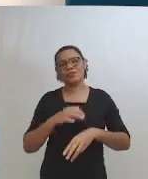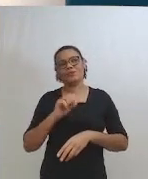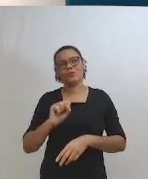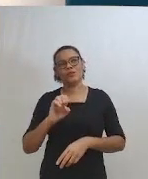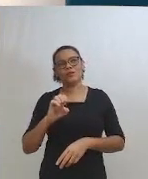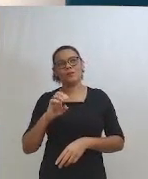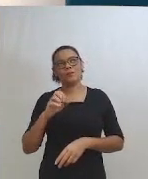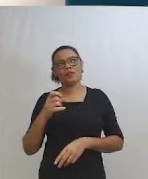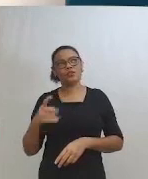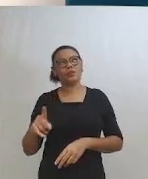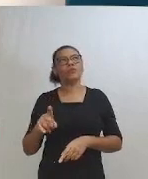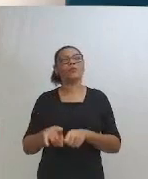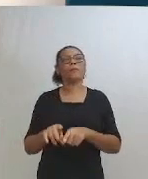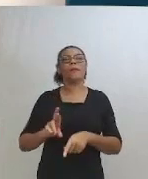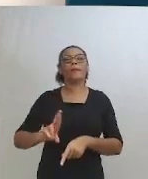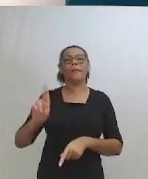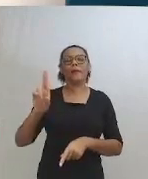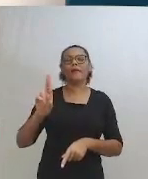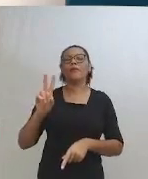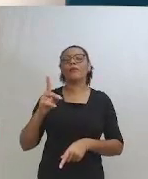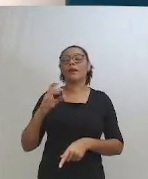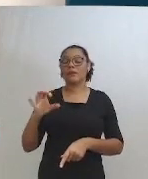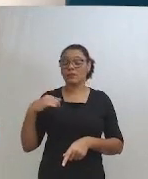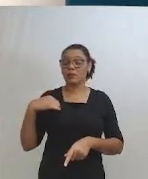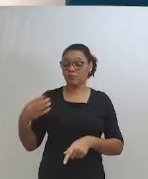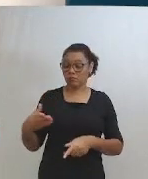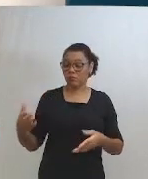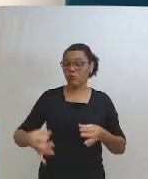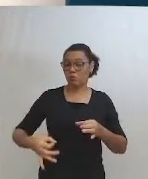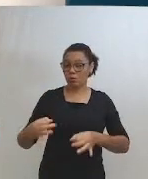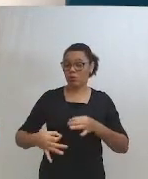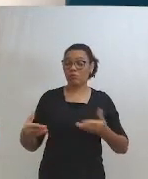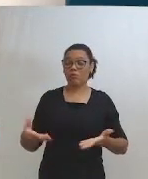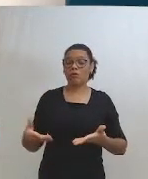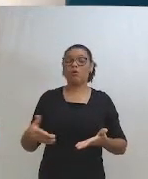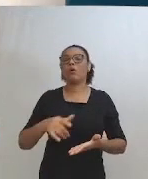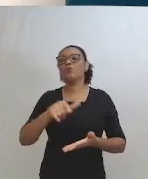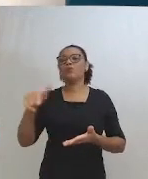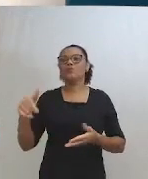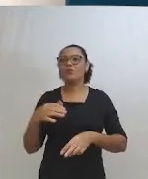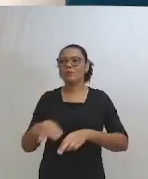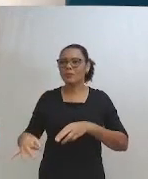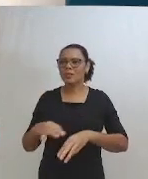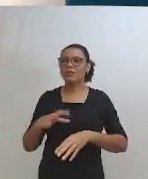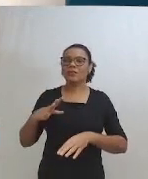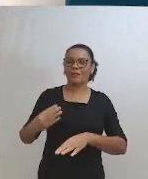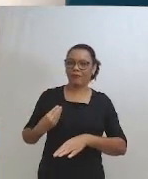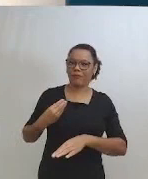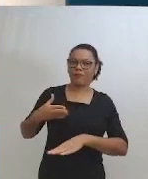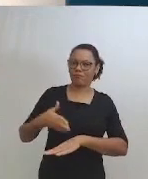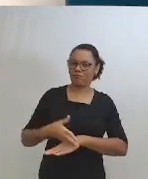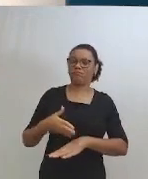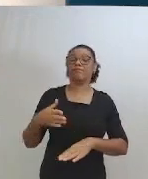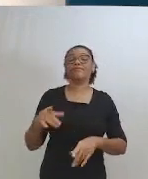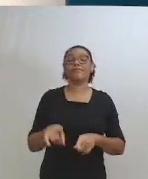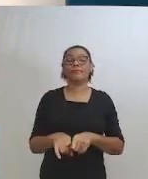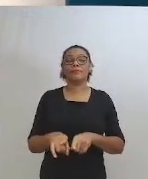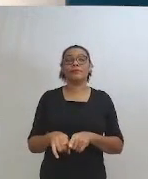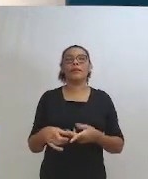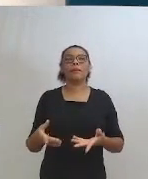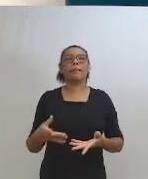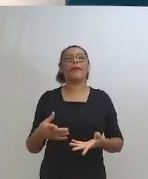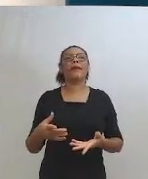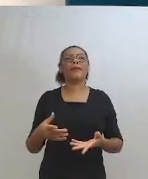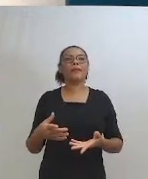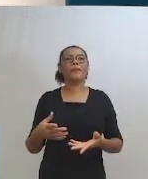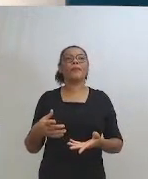relator do HC Julgamento, excelentíssimo demais ministros integrantes da turma, excelentíssimo senhor procurador, procuradora da